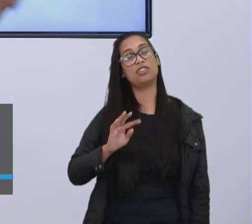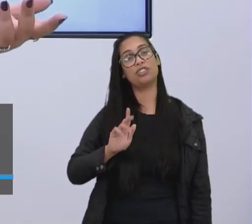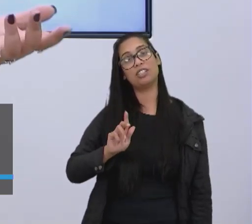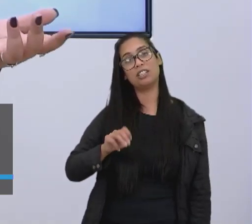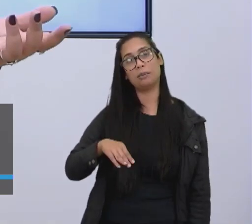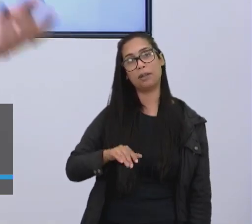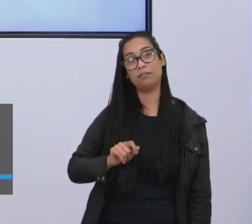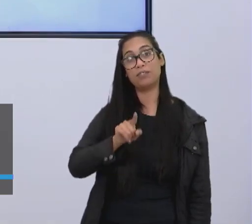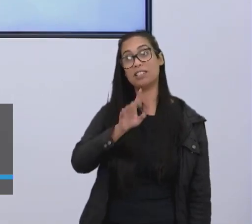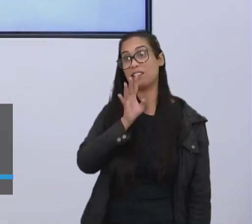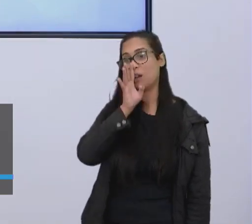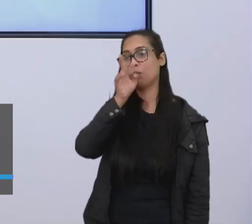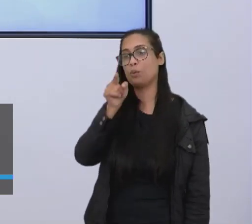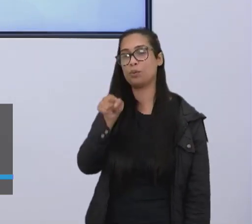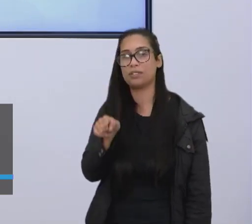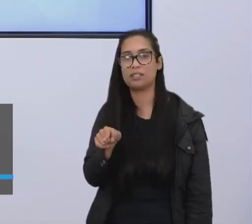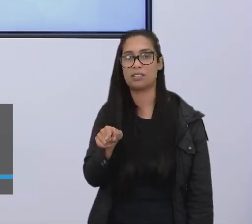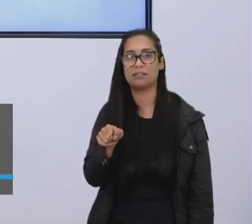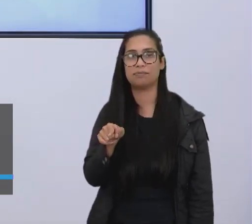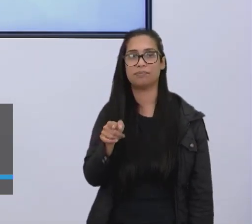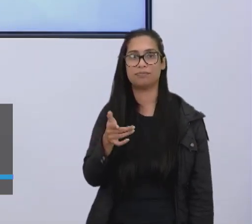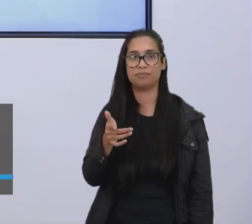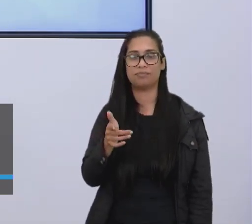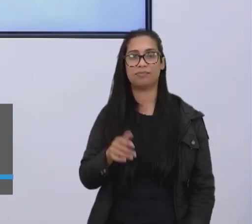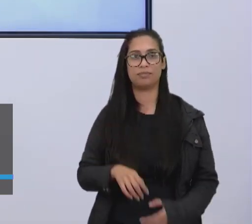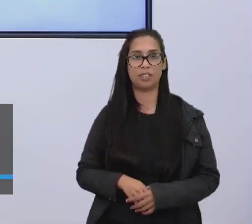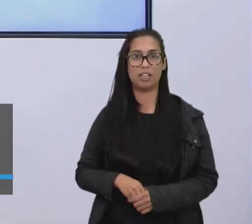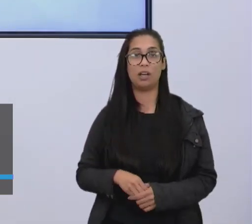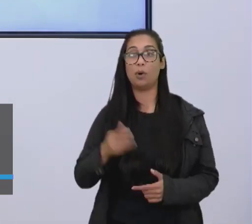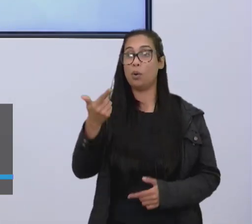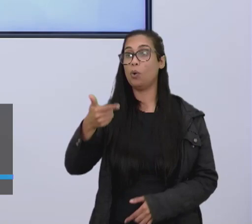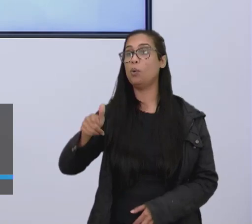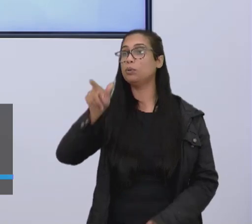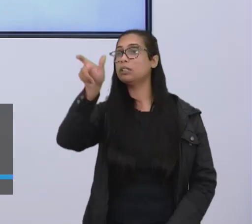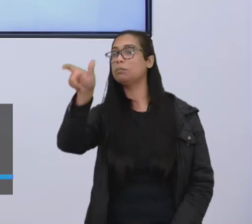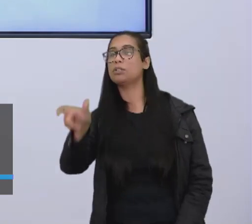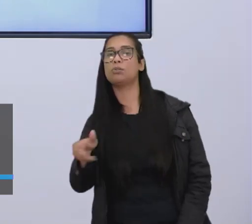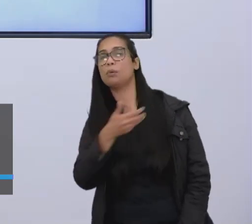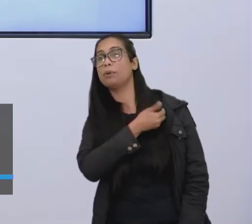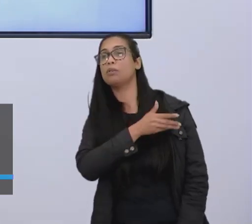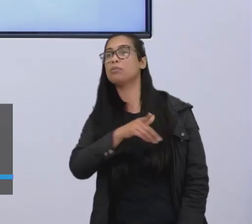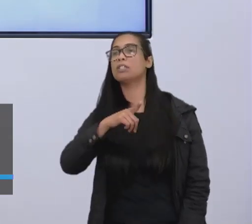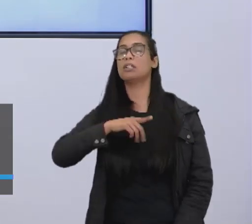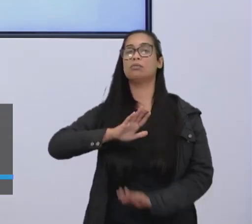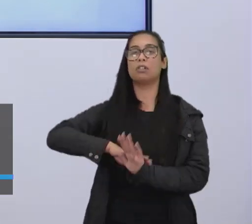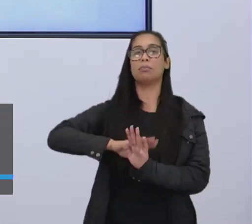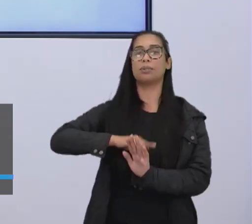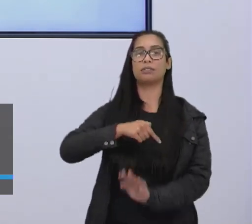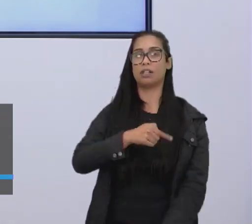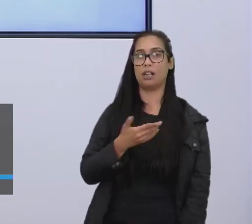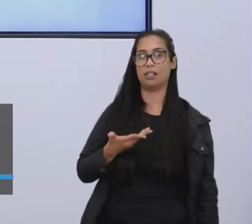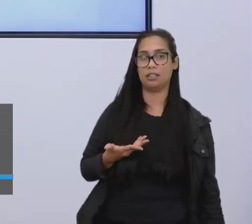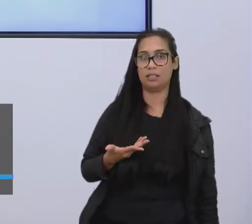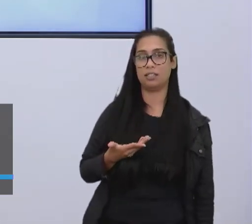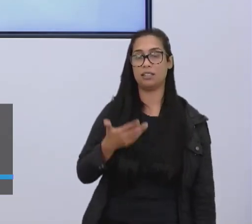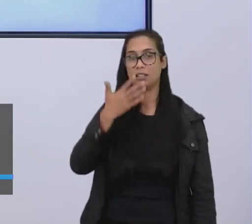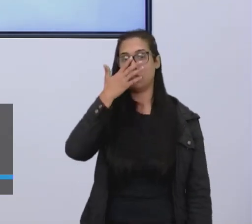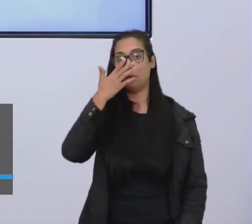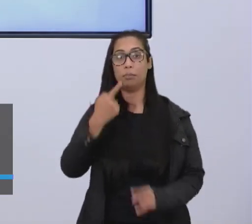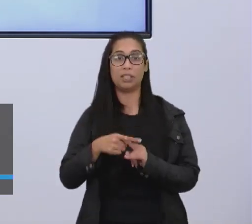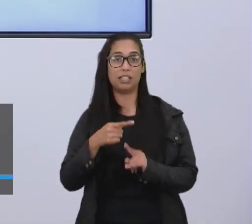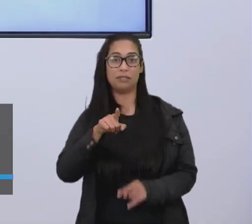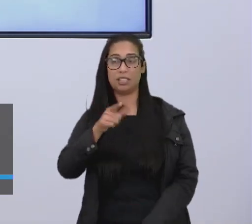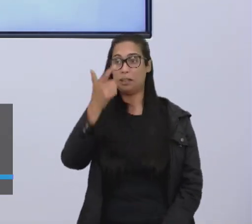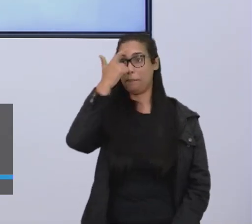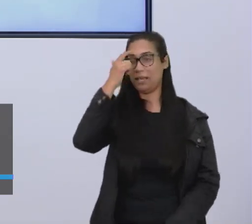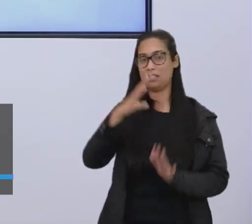também sou marcada. Ela, pela questão da regionalidade, ela também é marcada. Então, esses marcadores não é uma questão